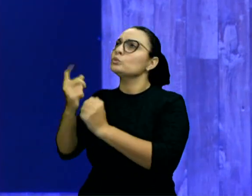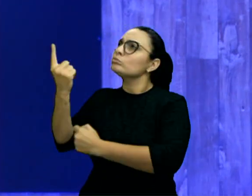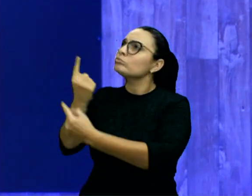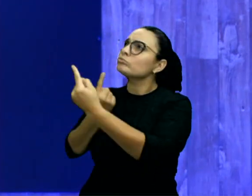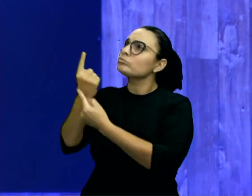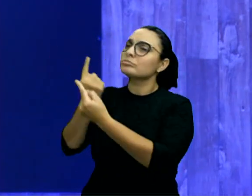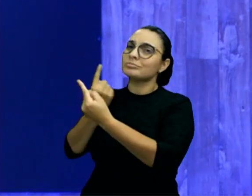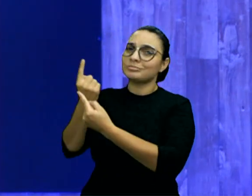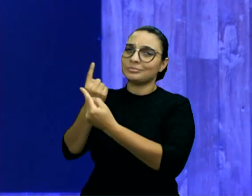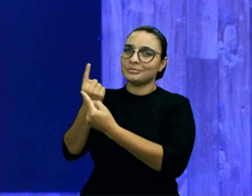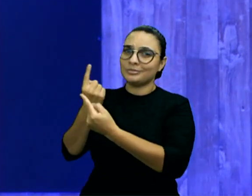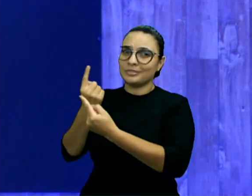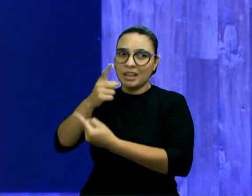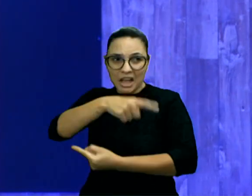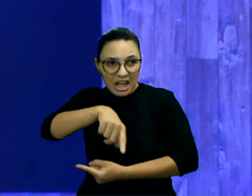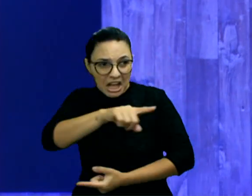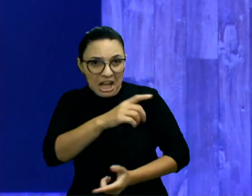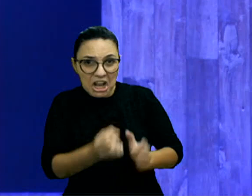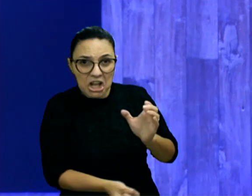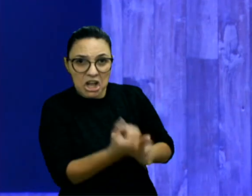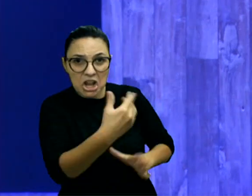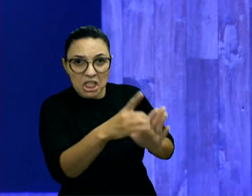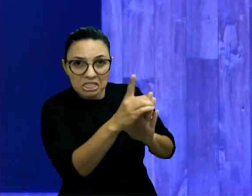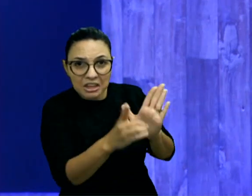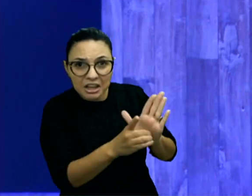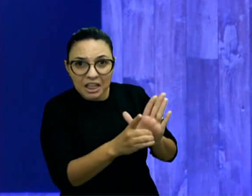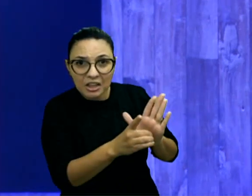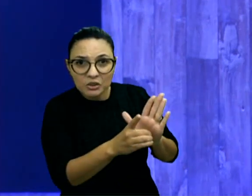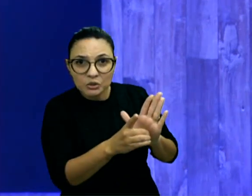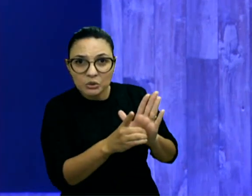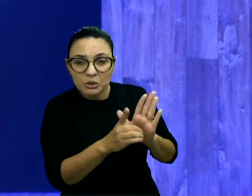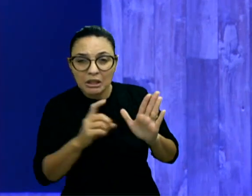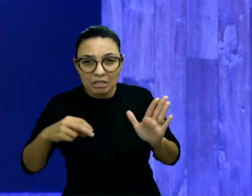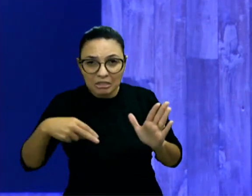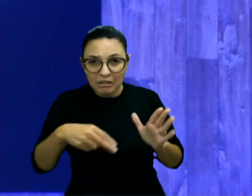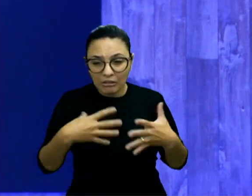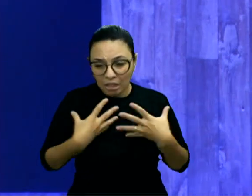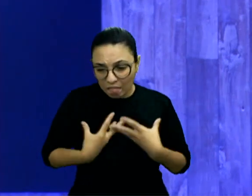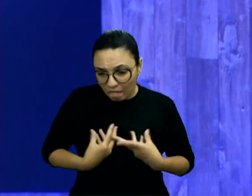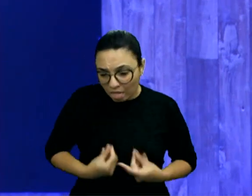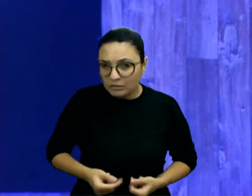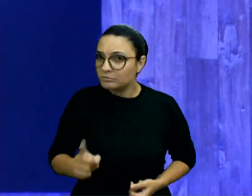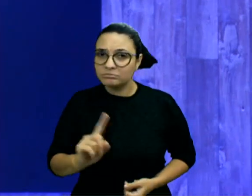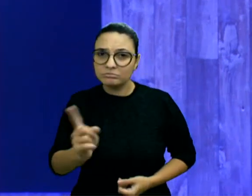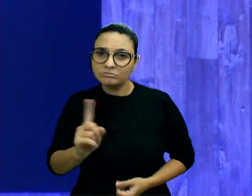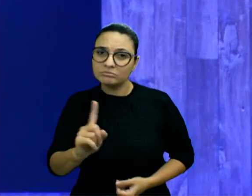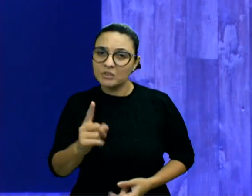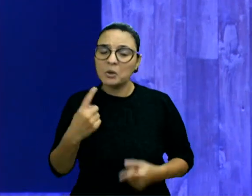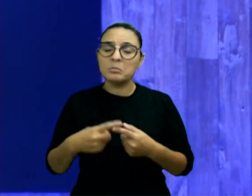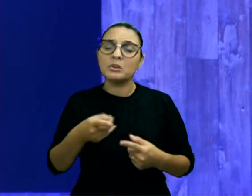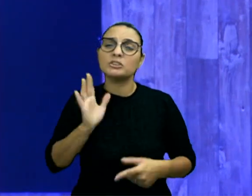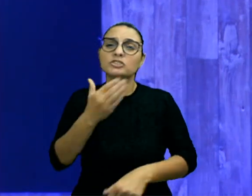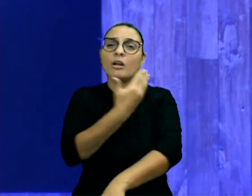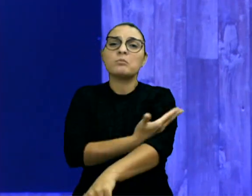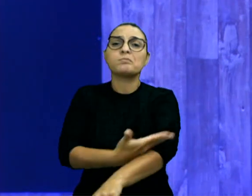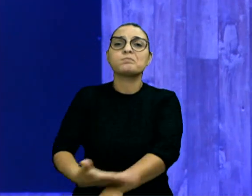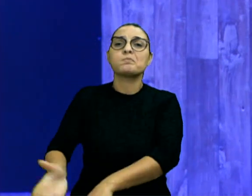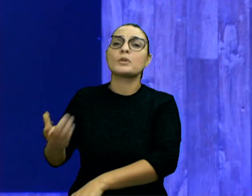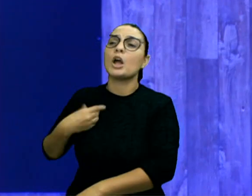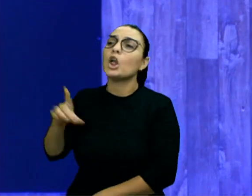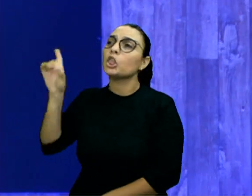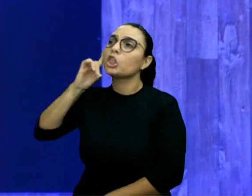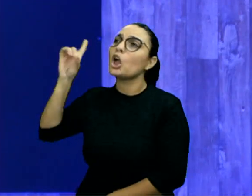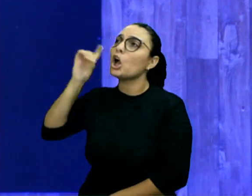mudou, porque ele tinha certo. Ele tinha um momento. Não espere a aflição